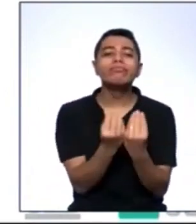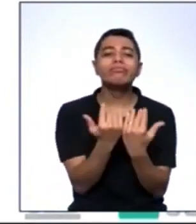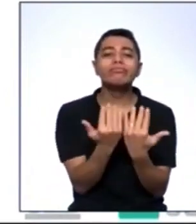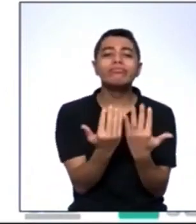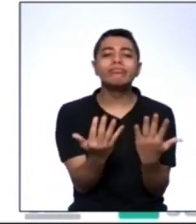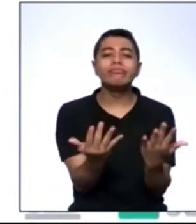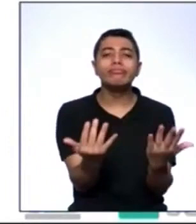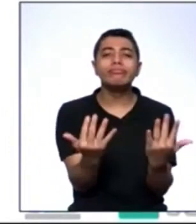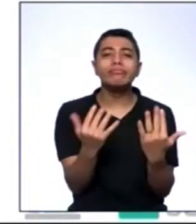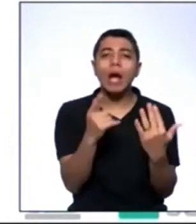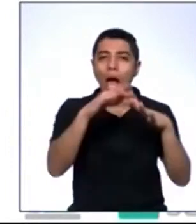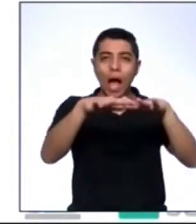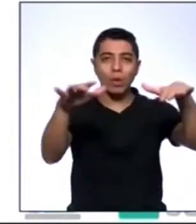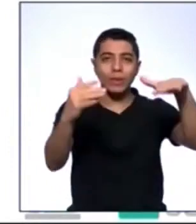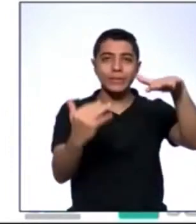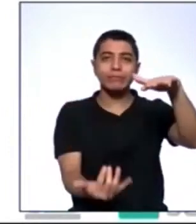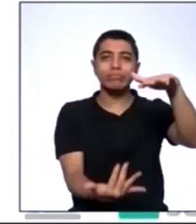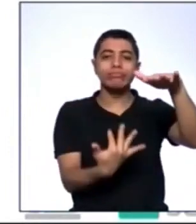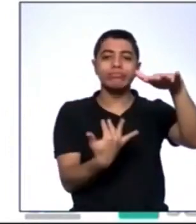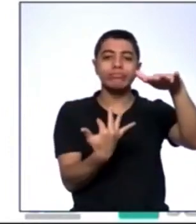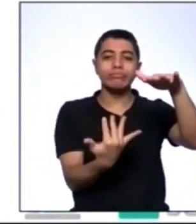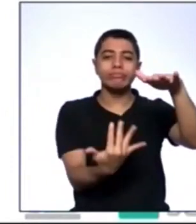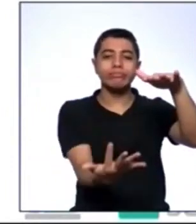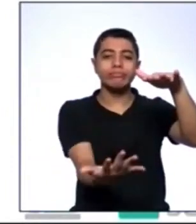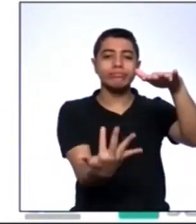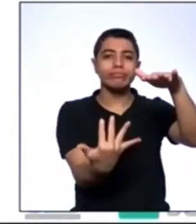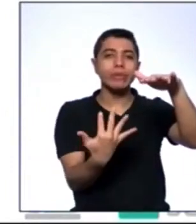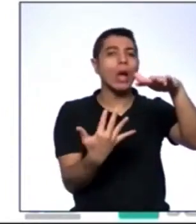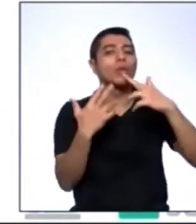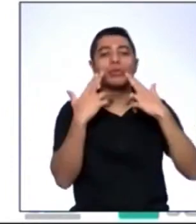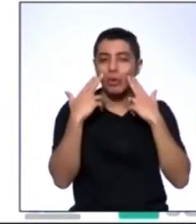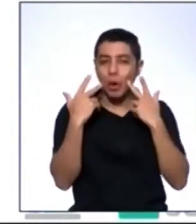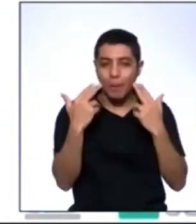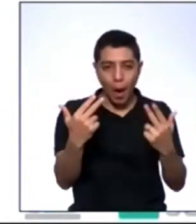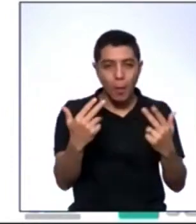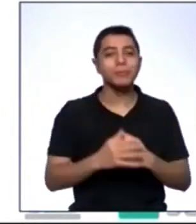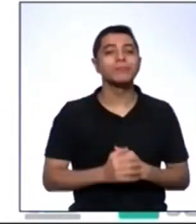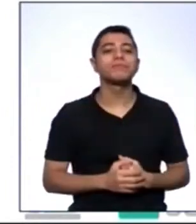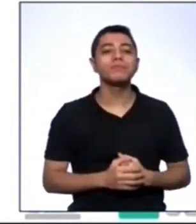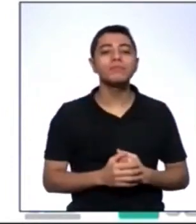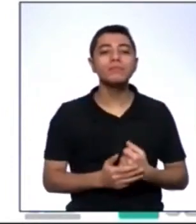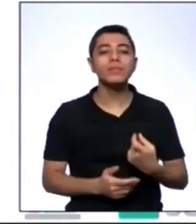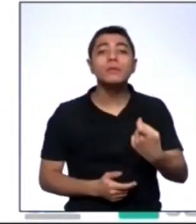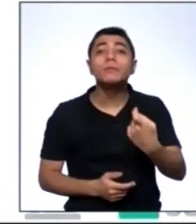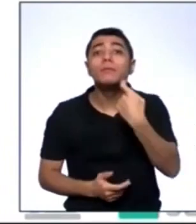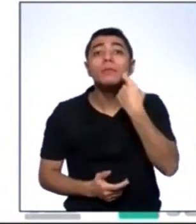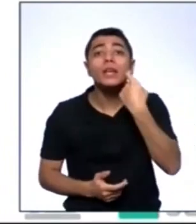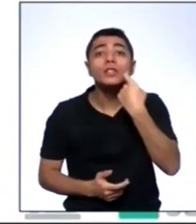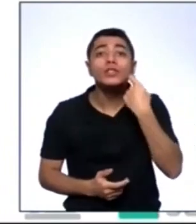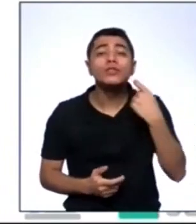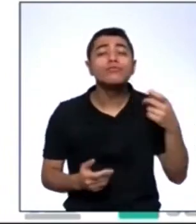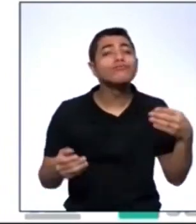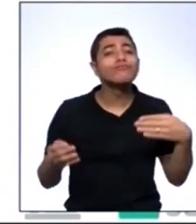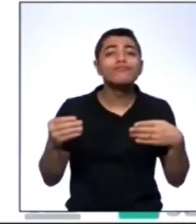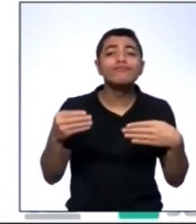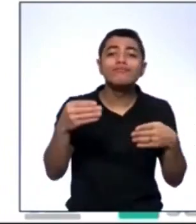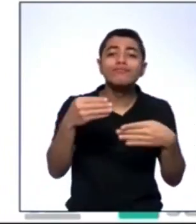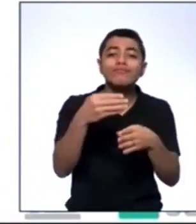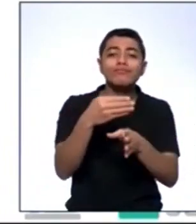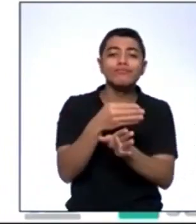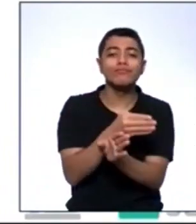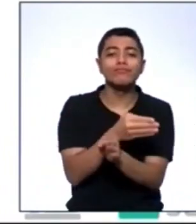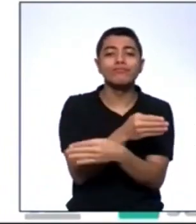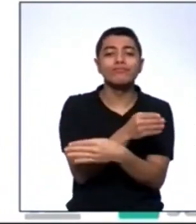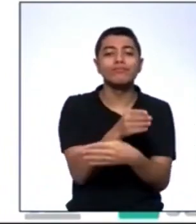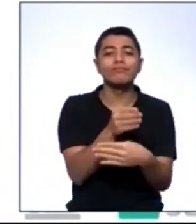os peixinhos, o zooplâncton, vivem super felizes nesse ambiente. Por quê? Vai lá embaixo, olha aquela régua